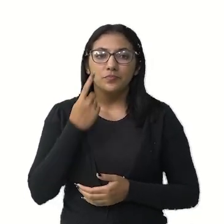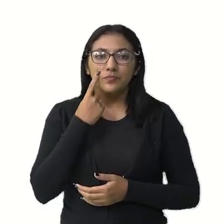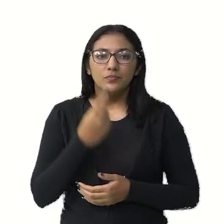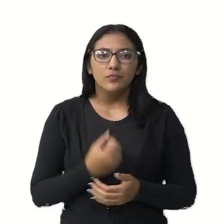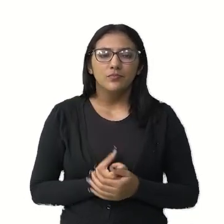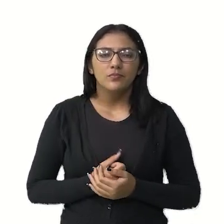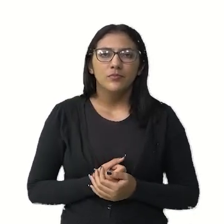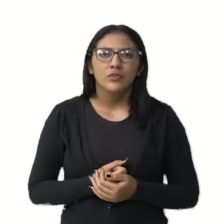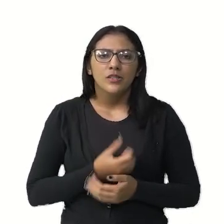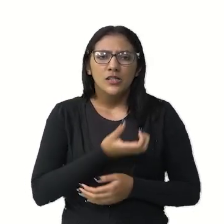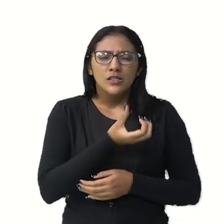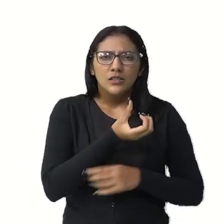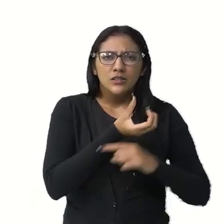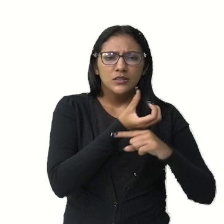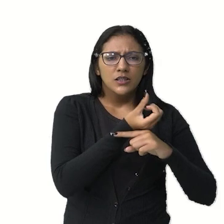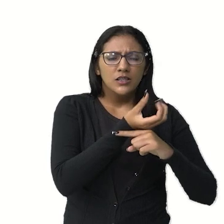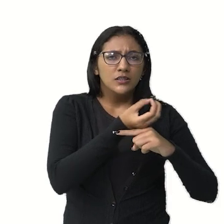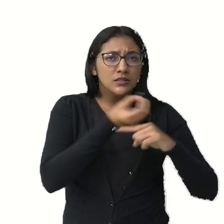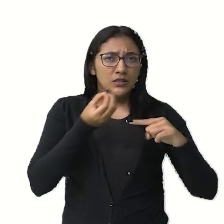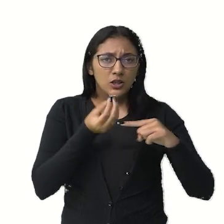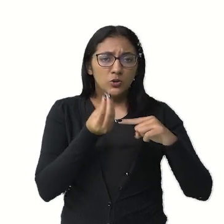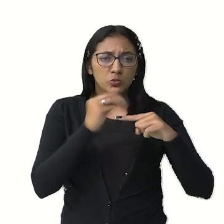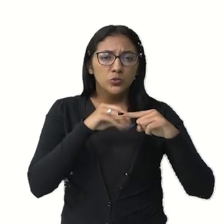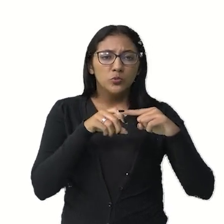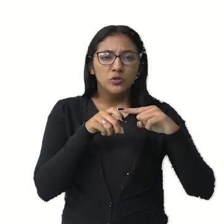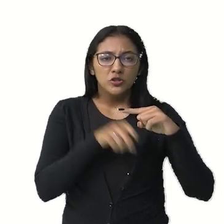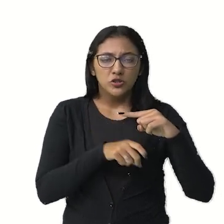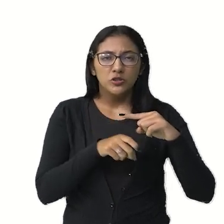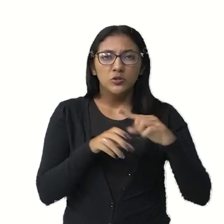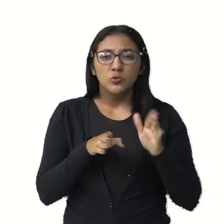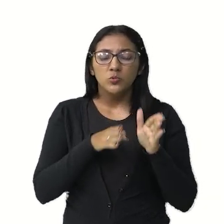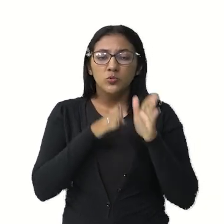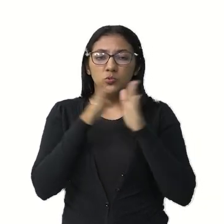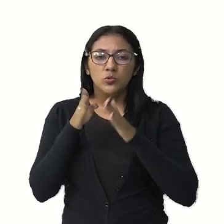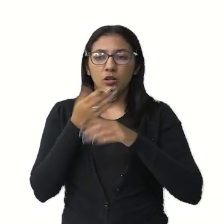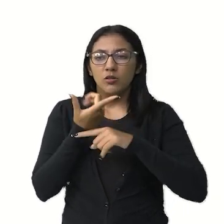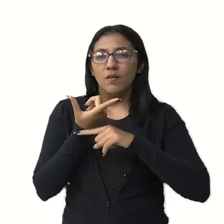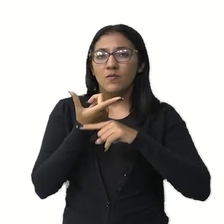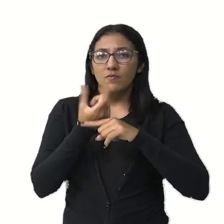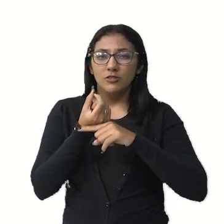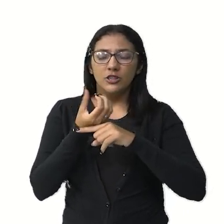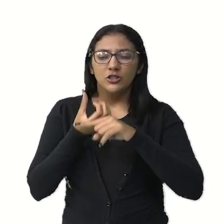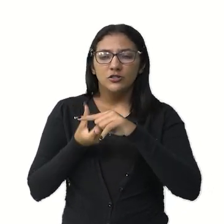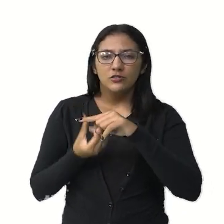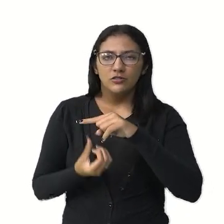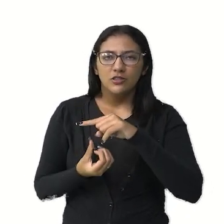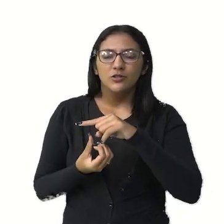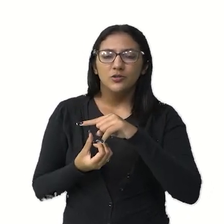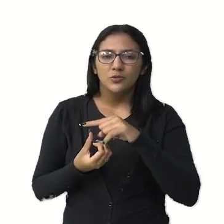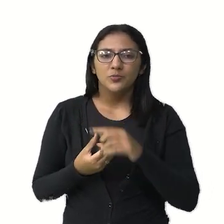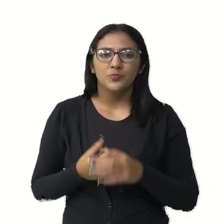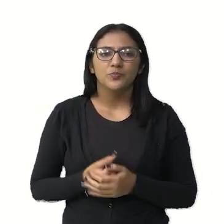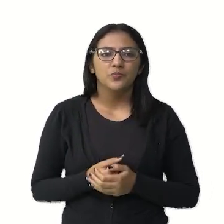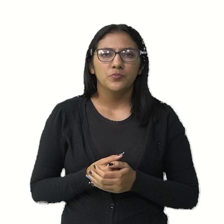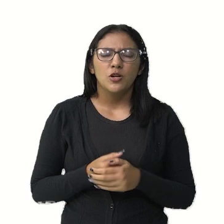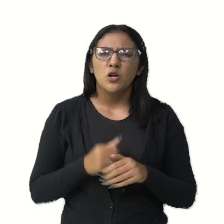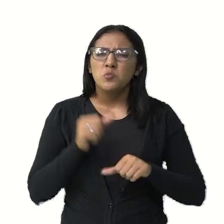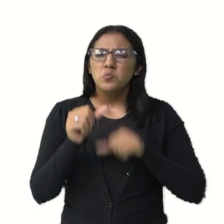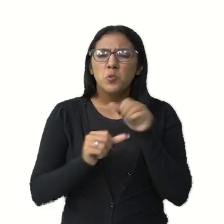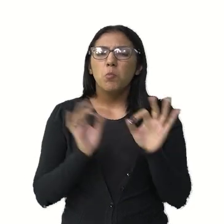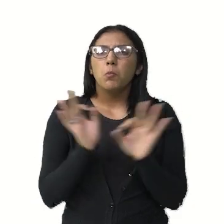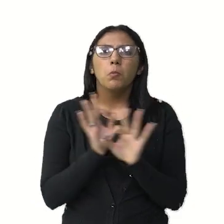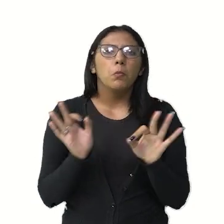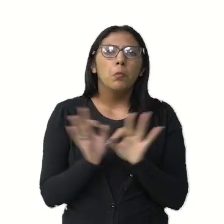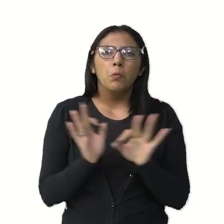600 sobre x igual a 20 sobre 6. Tá? Nem mexo, não faço